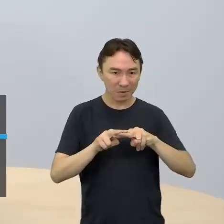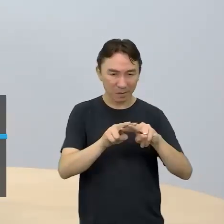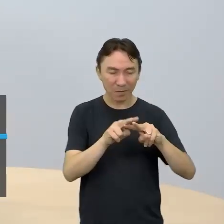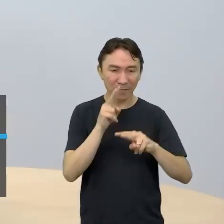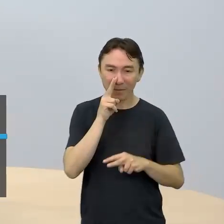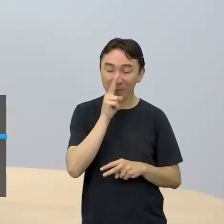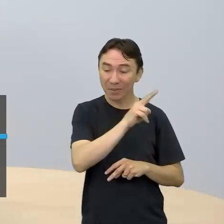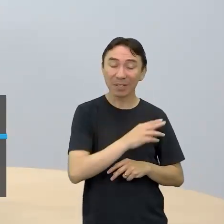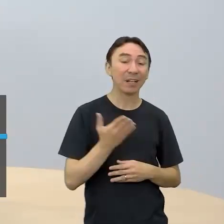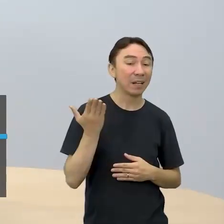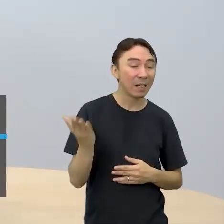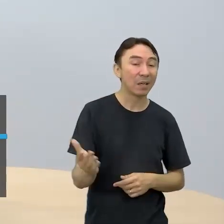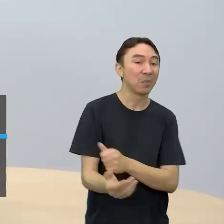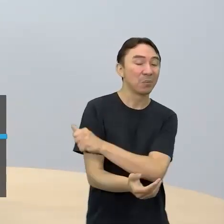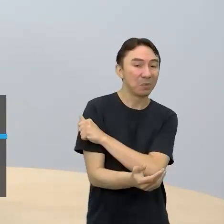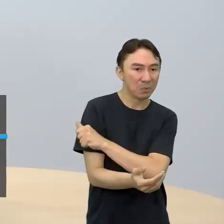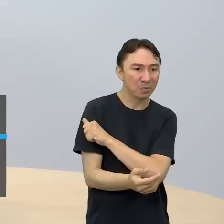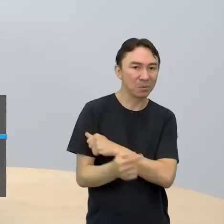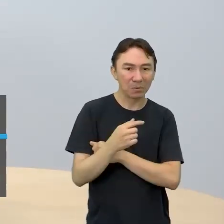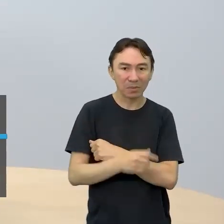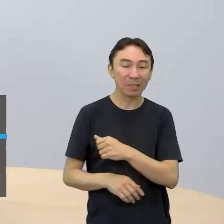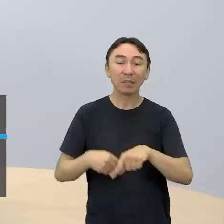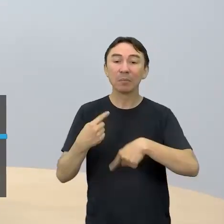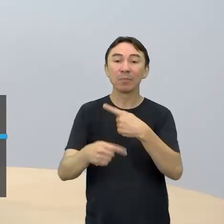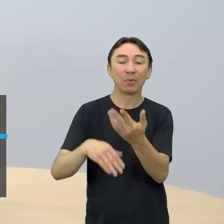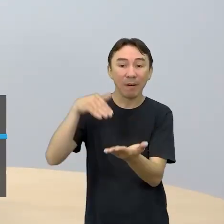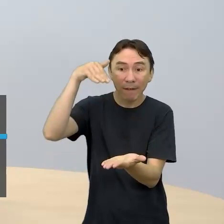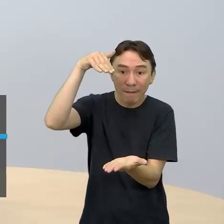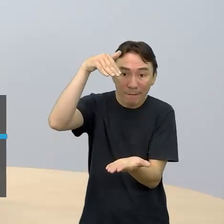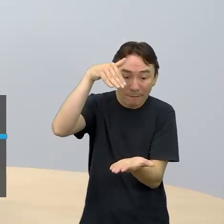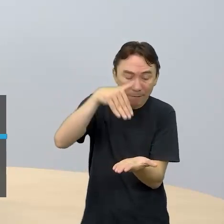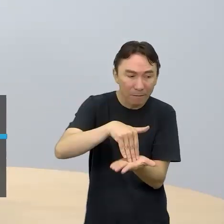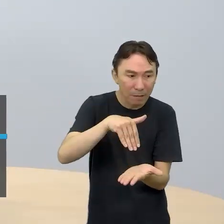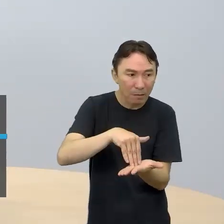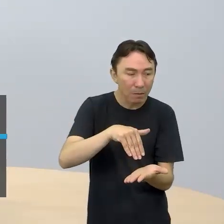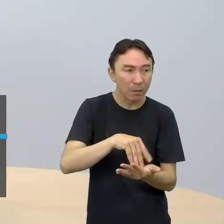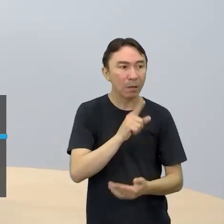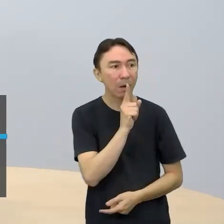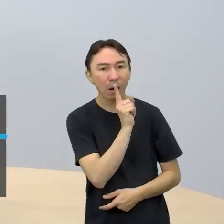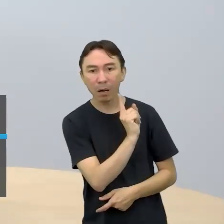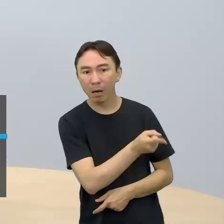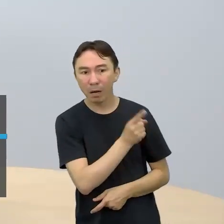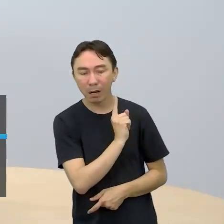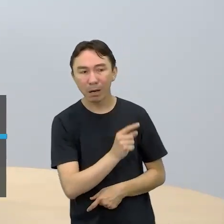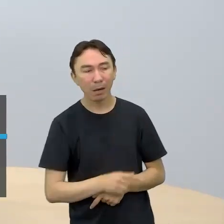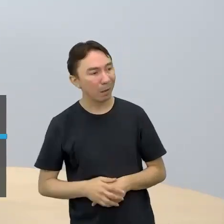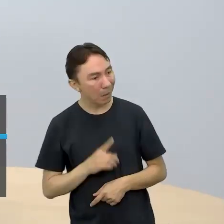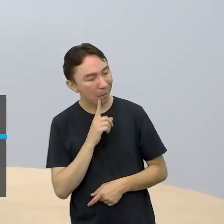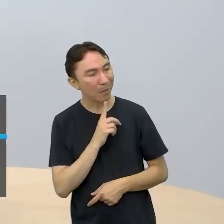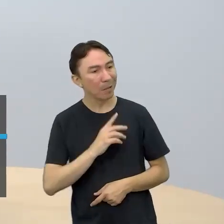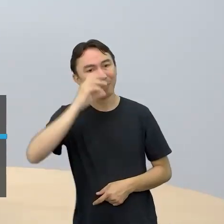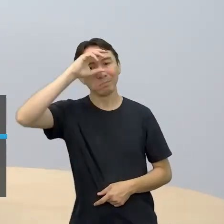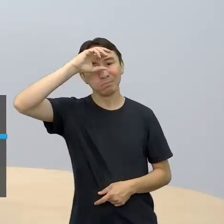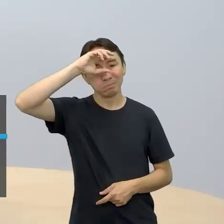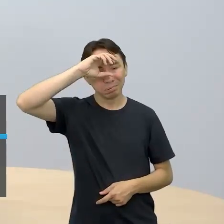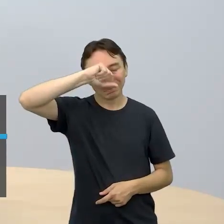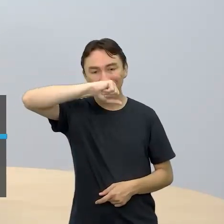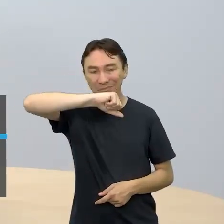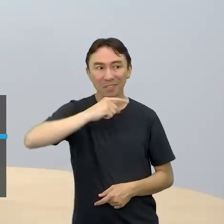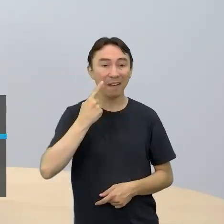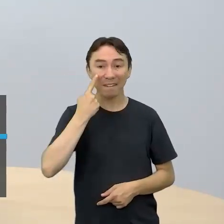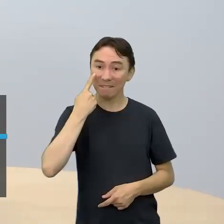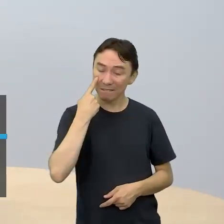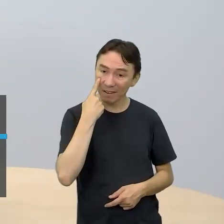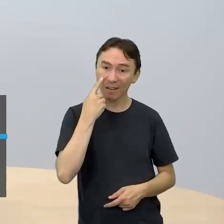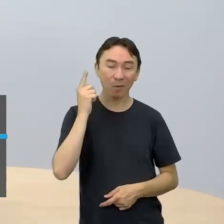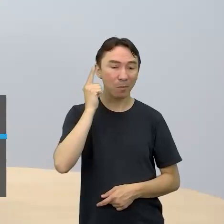do processo um produto, né? Vejam um sentido naquele momento de estudos. Então, selecionada essa aprendizagem